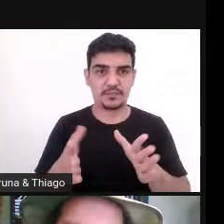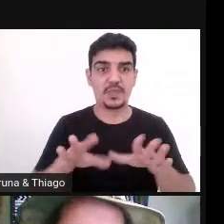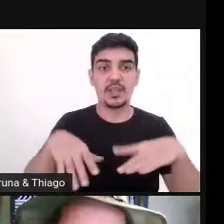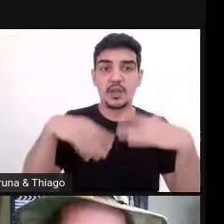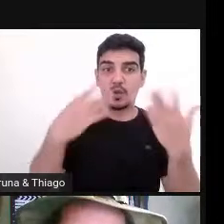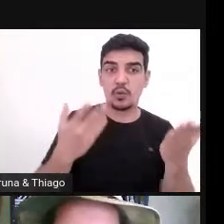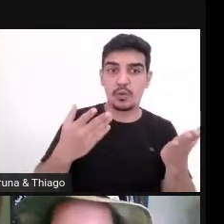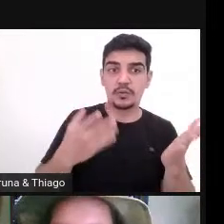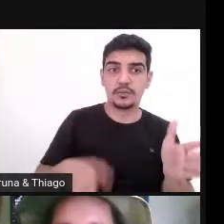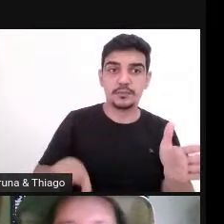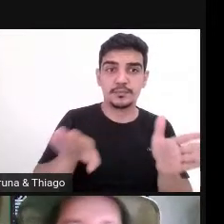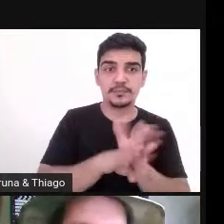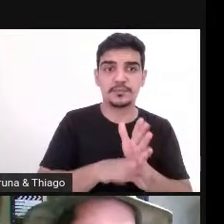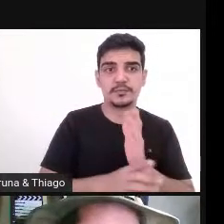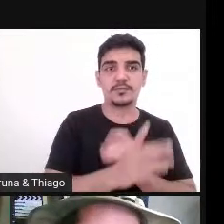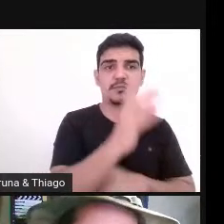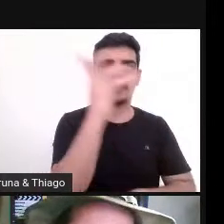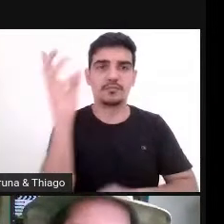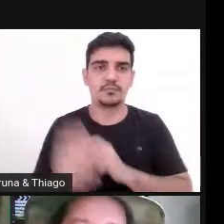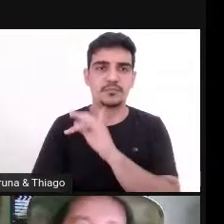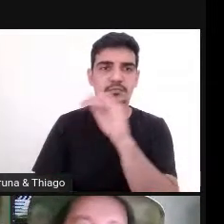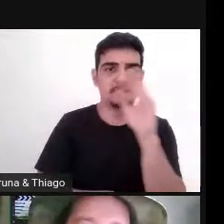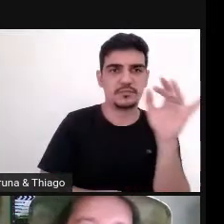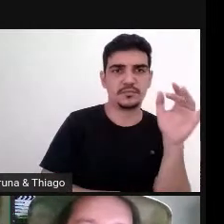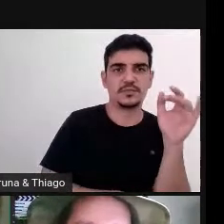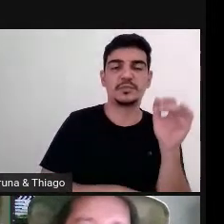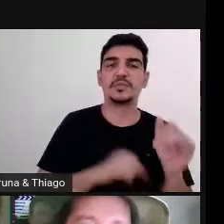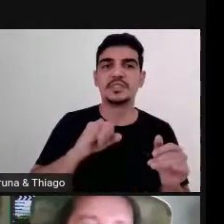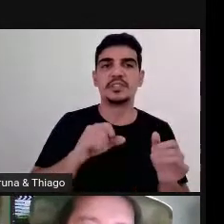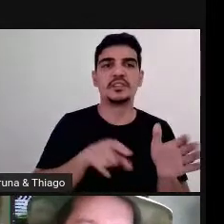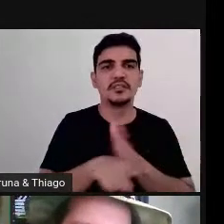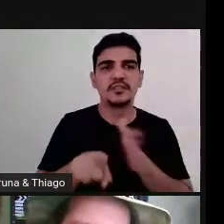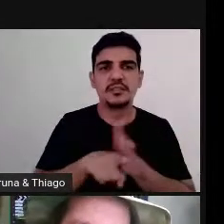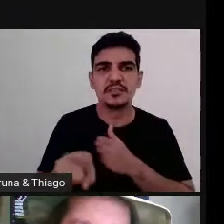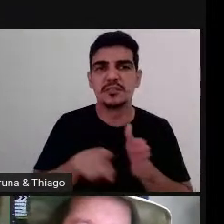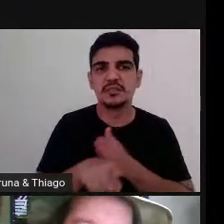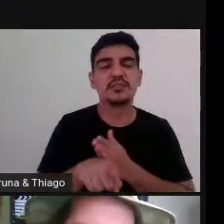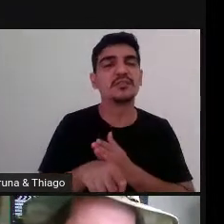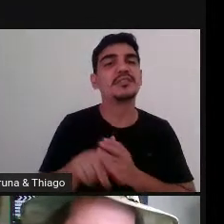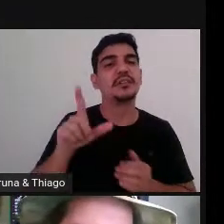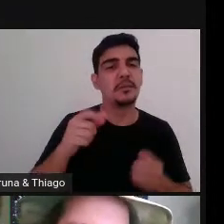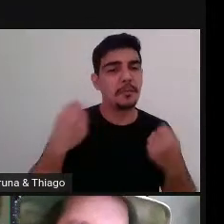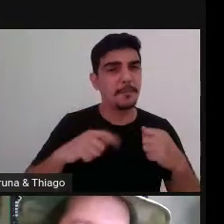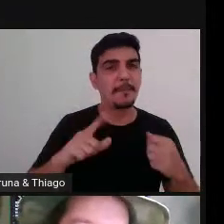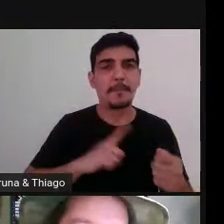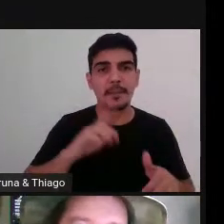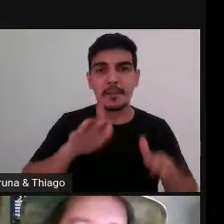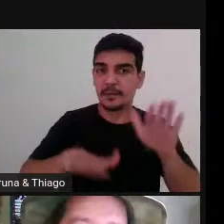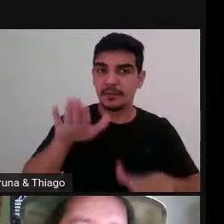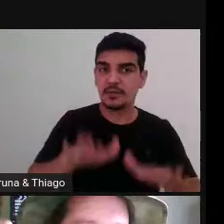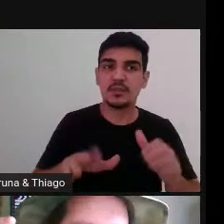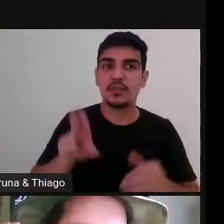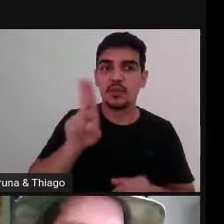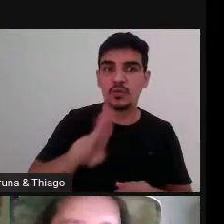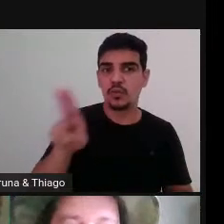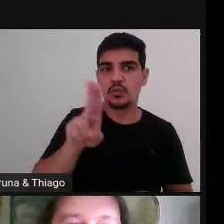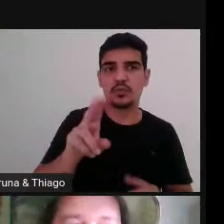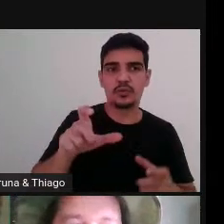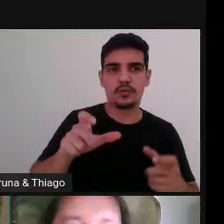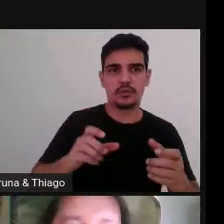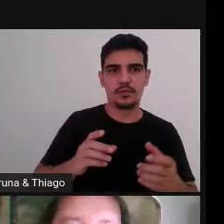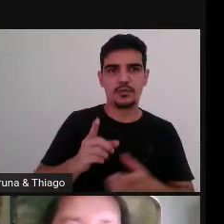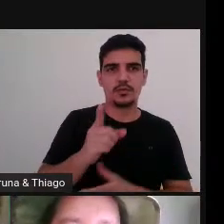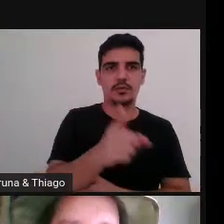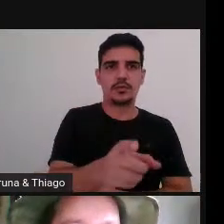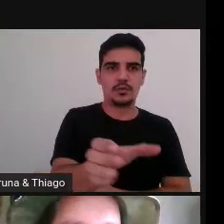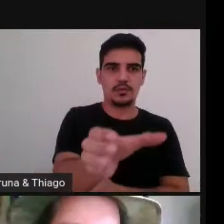pesquisa, seja com orquídeas, seja com qualquer coisa, tome muito cuidado. Use a perneira. Não entre à noite